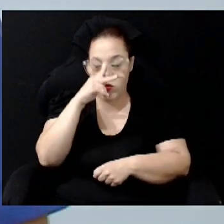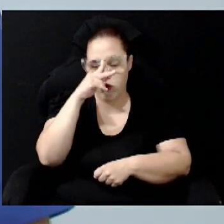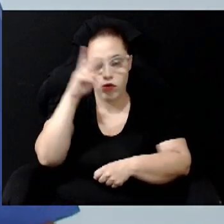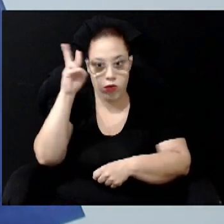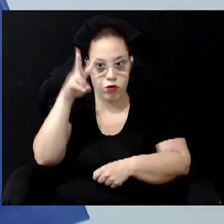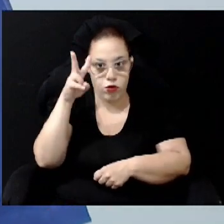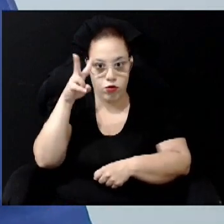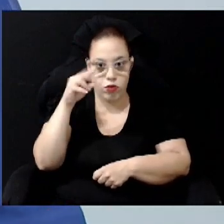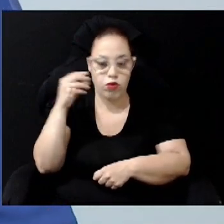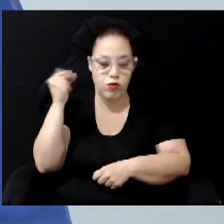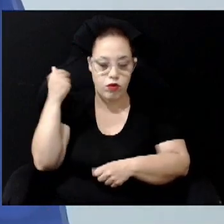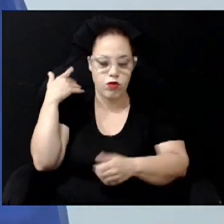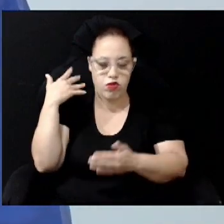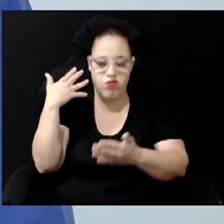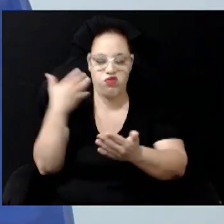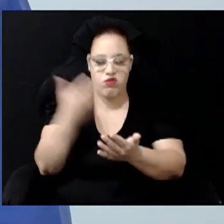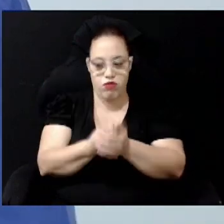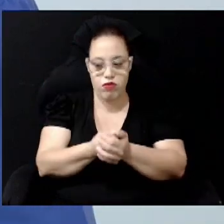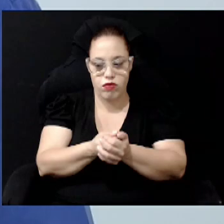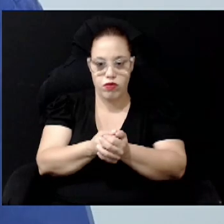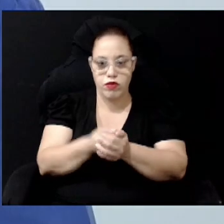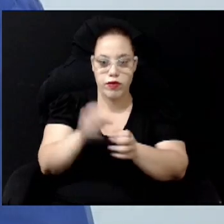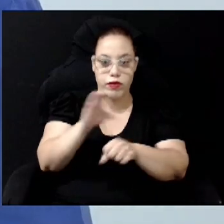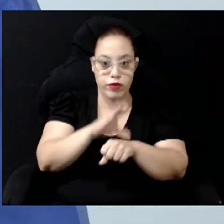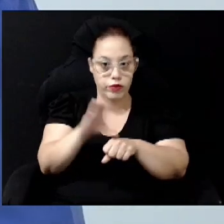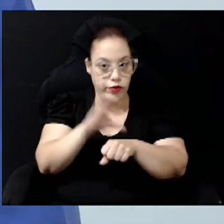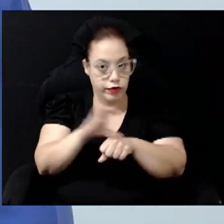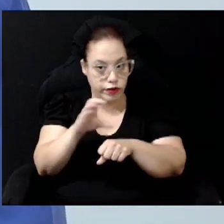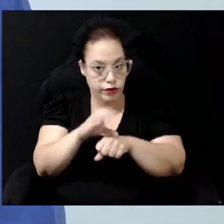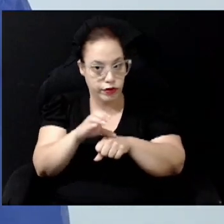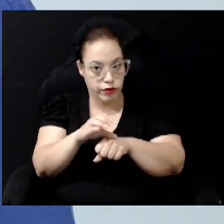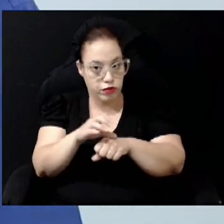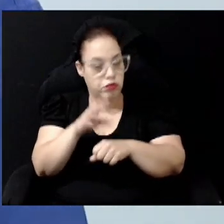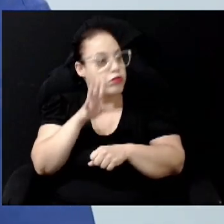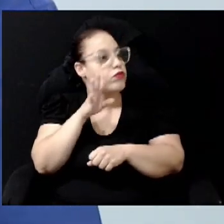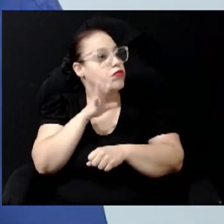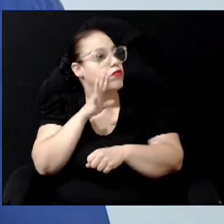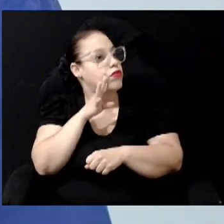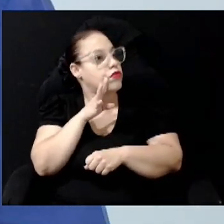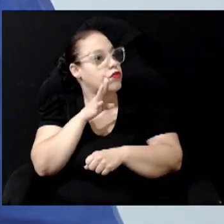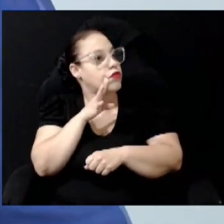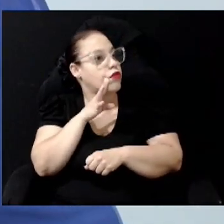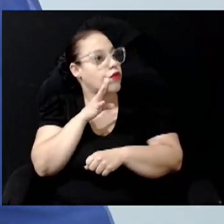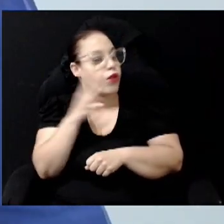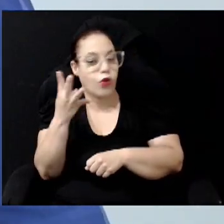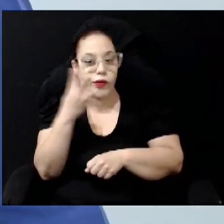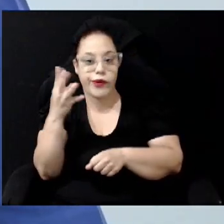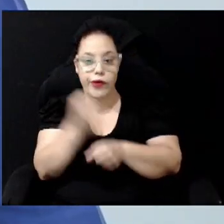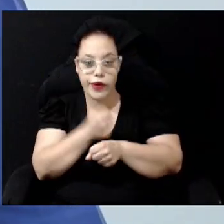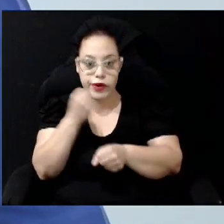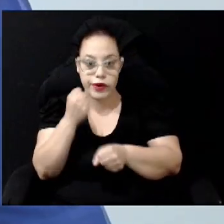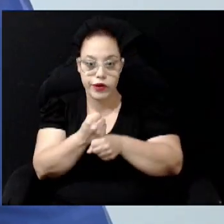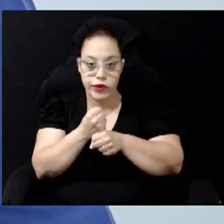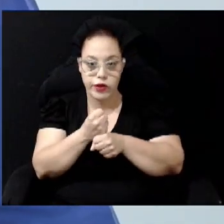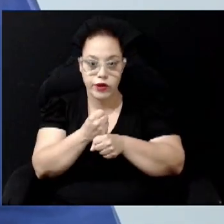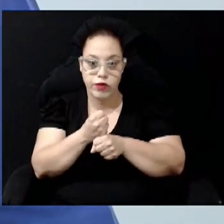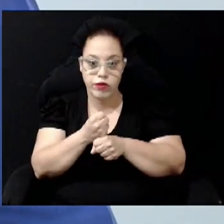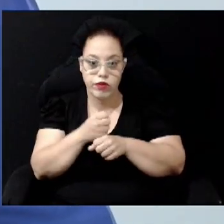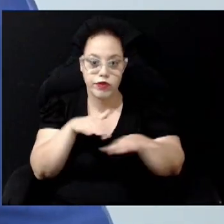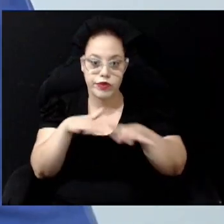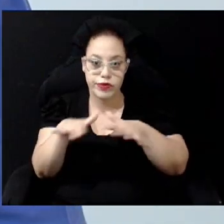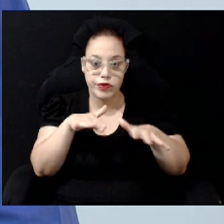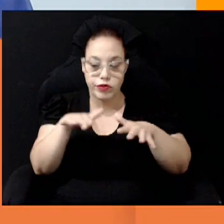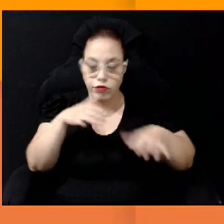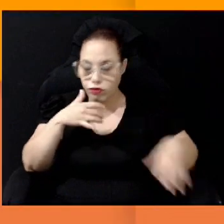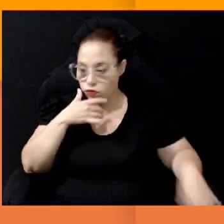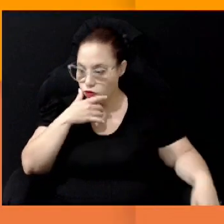tempo. O nosso curso ele é bastante interessante porque ele tem duração de 4 anos, né, aproximadamente, e